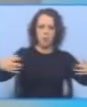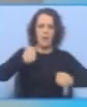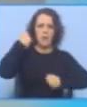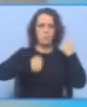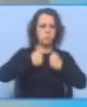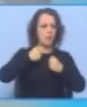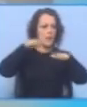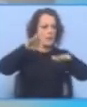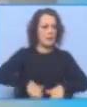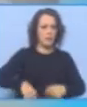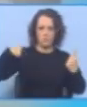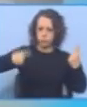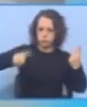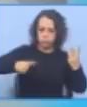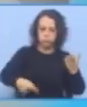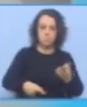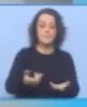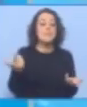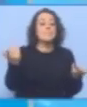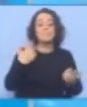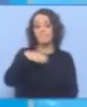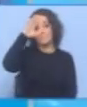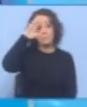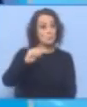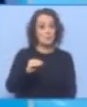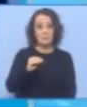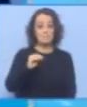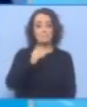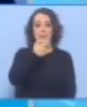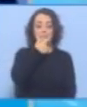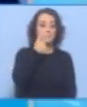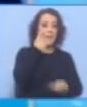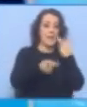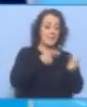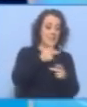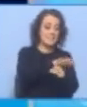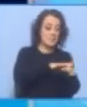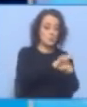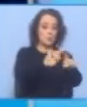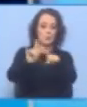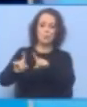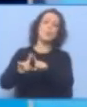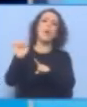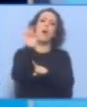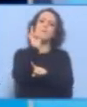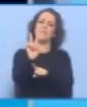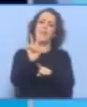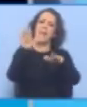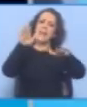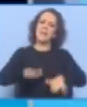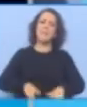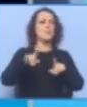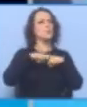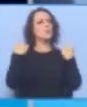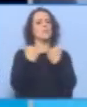nos últimos meses? Pois não sei, sinceramente, teríamos que ver caso por caso Mas o que é que mostram essas greves e o que dizem à